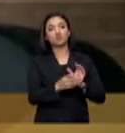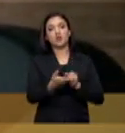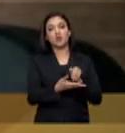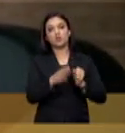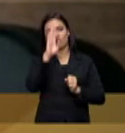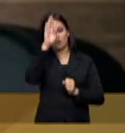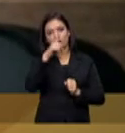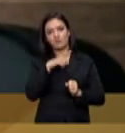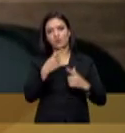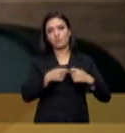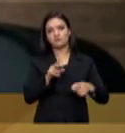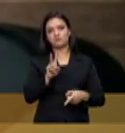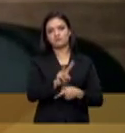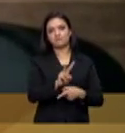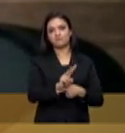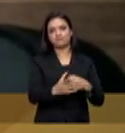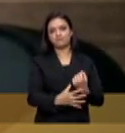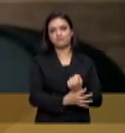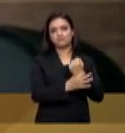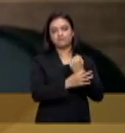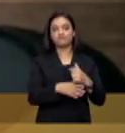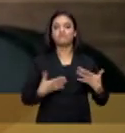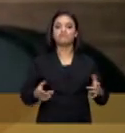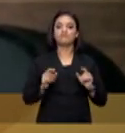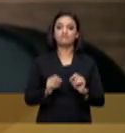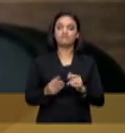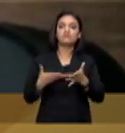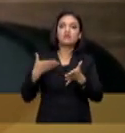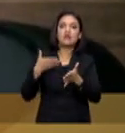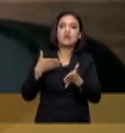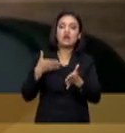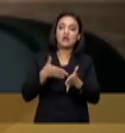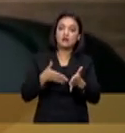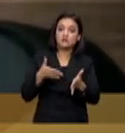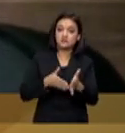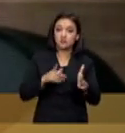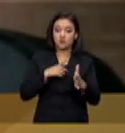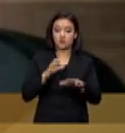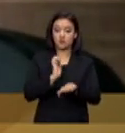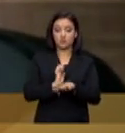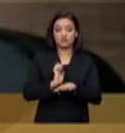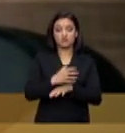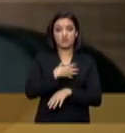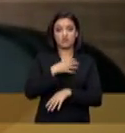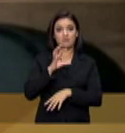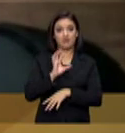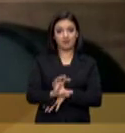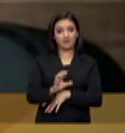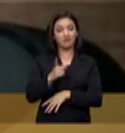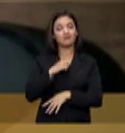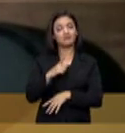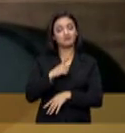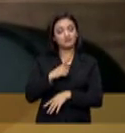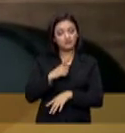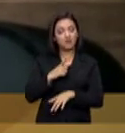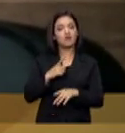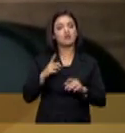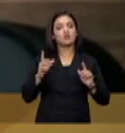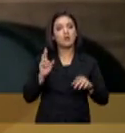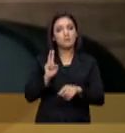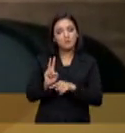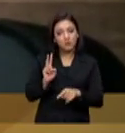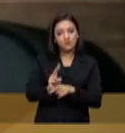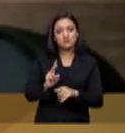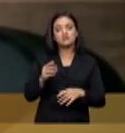há como negar, nesse sentido, que a restrição aprovada pelo Estado da Bahia promove a proteção da saúde